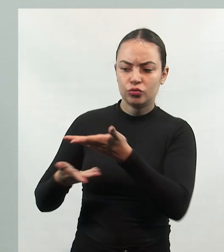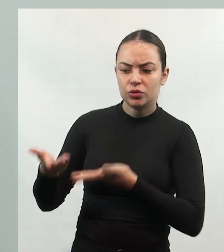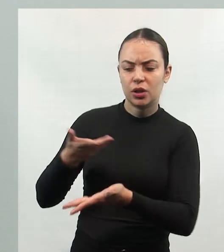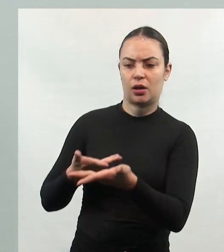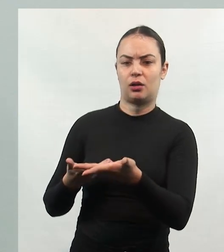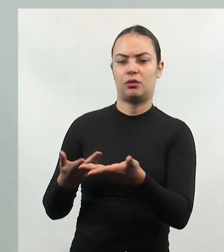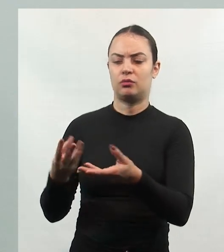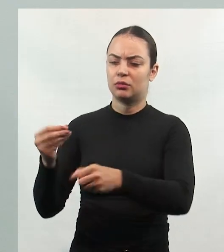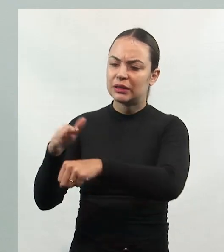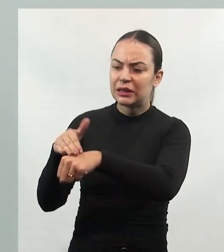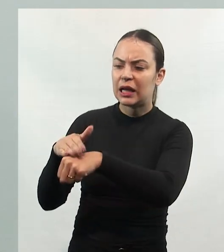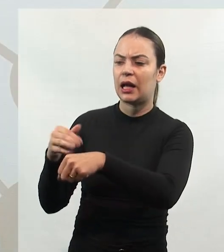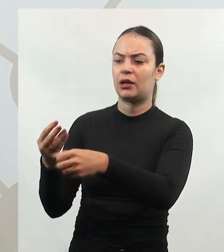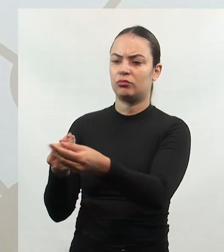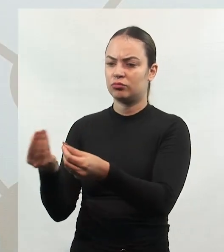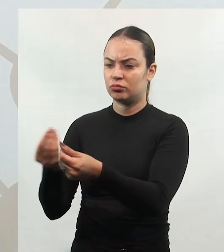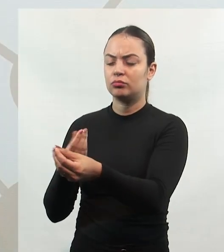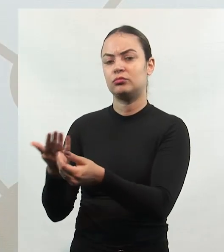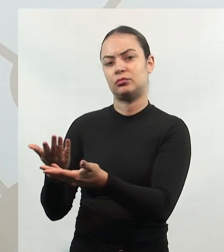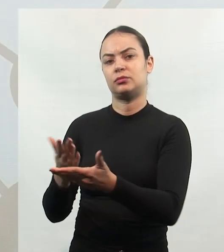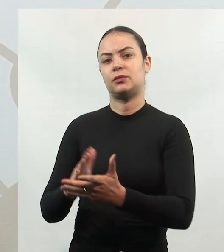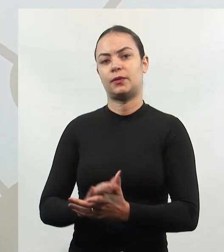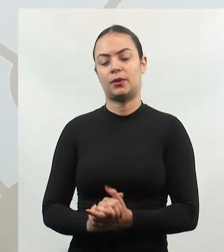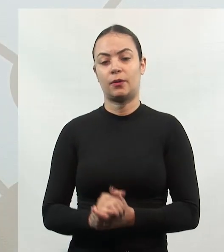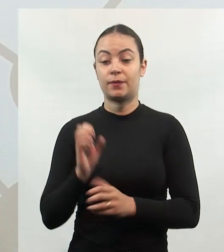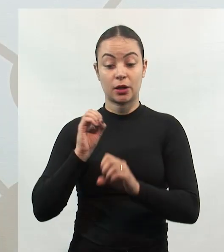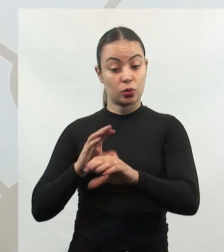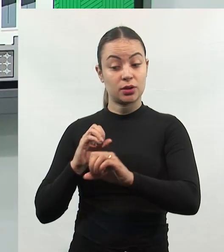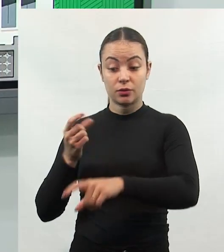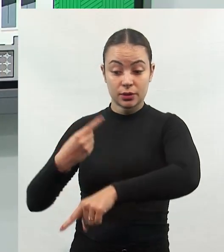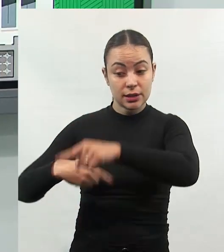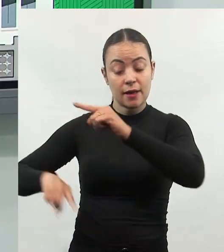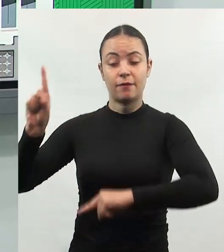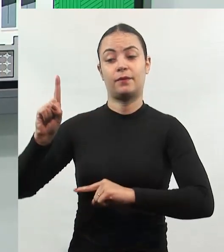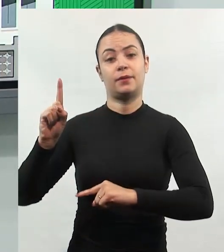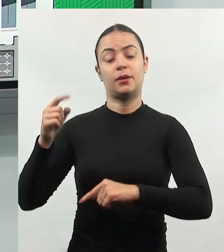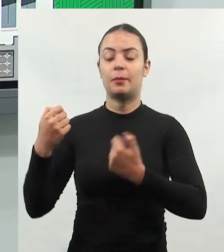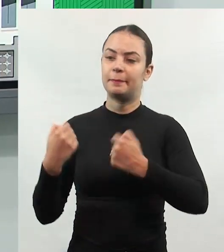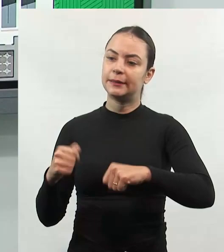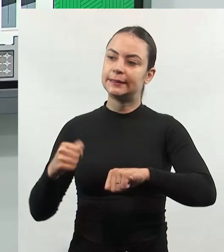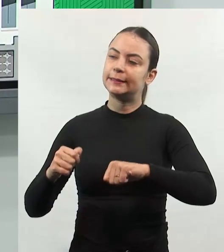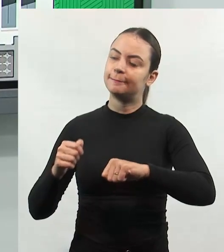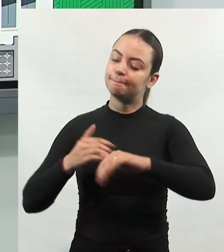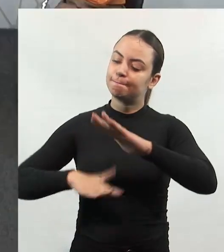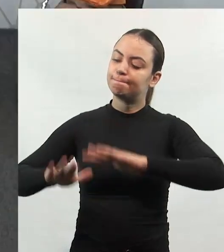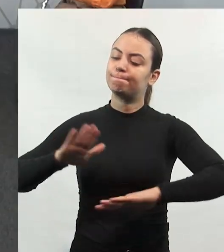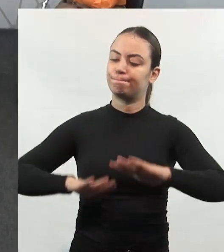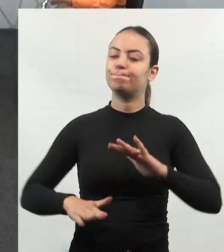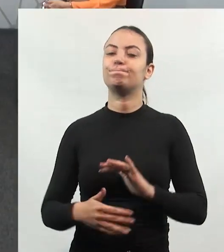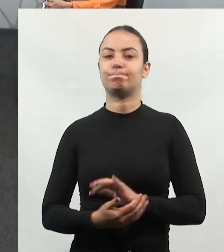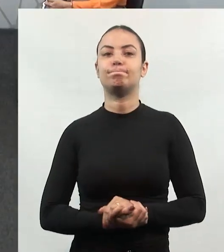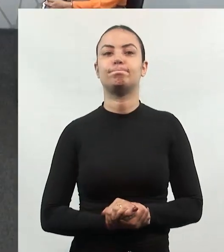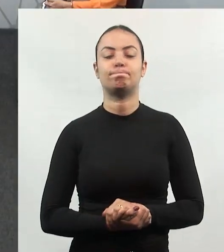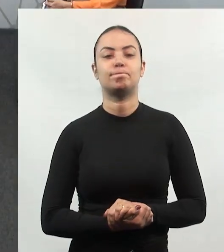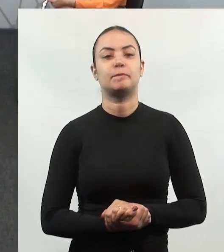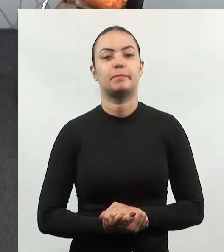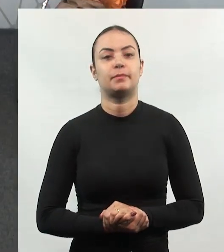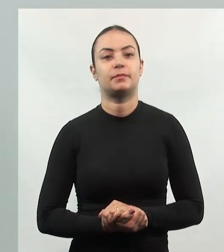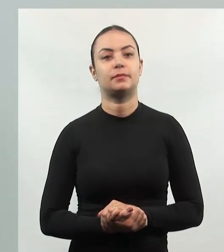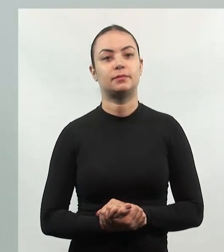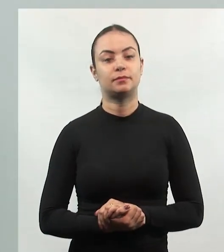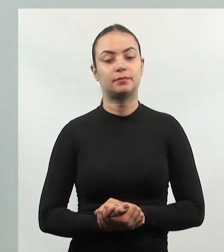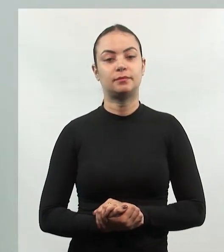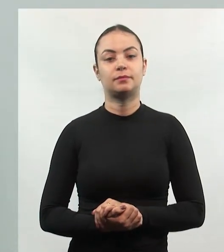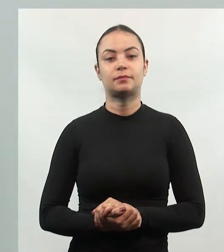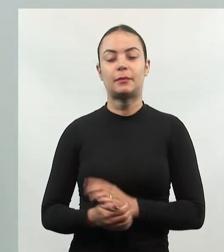possa refletir sobre isso, né? Principalmente quando a gente fala de um profissional que está atuando como cuidador,